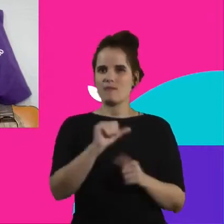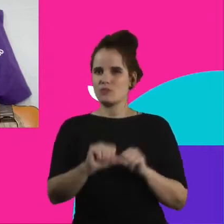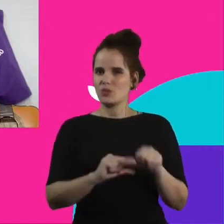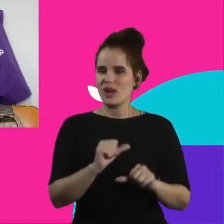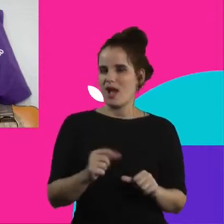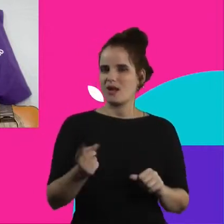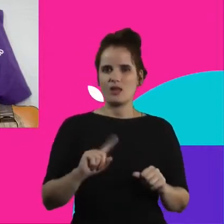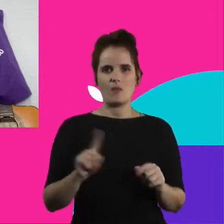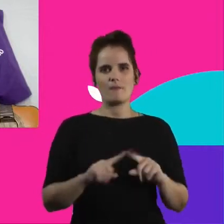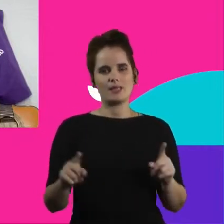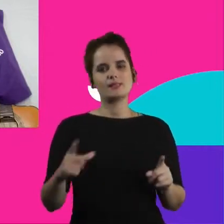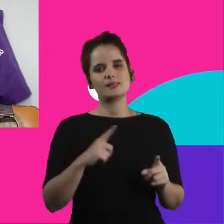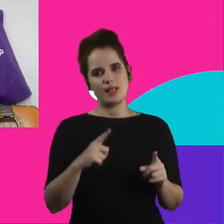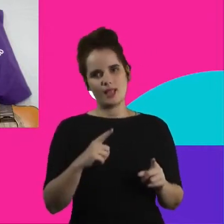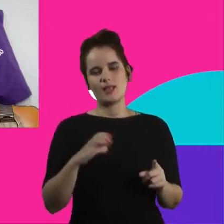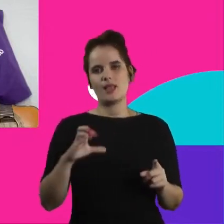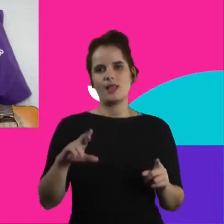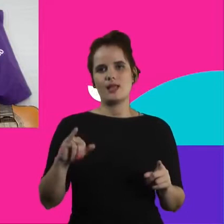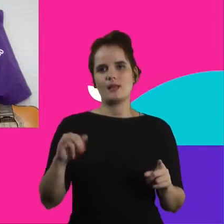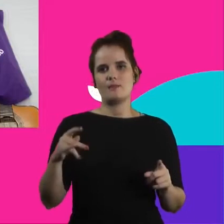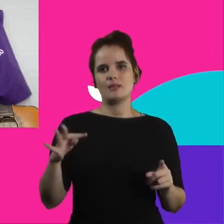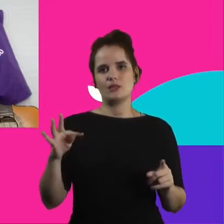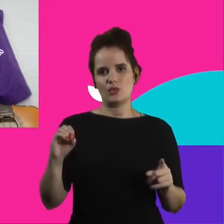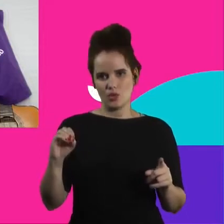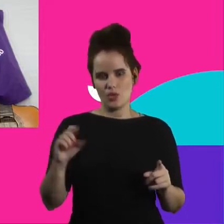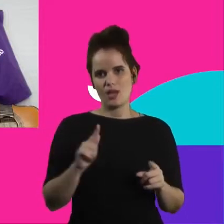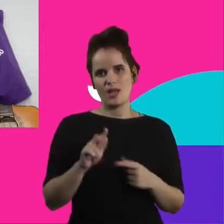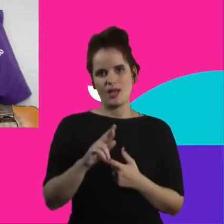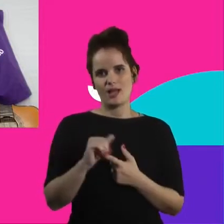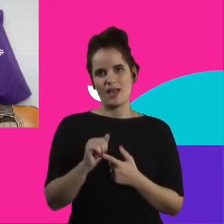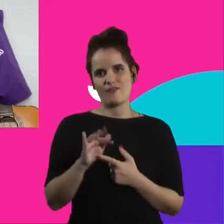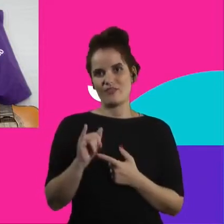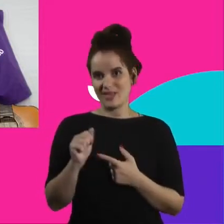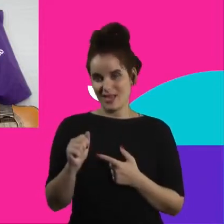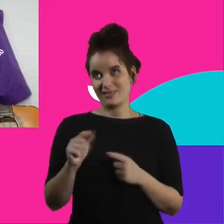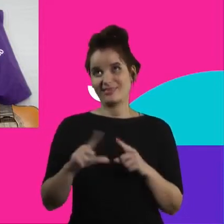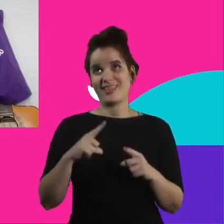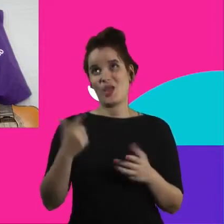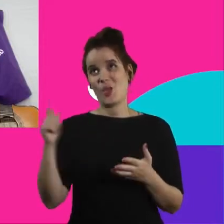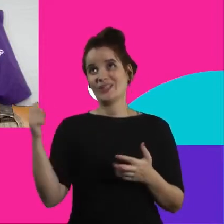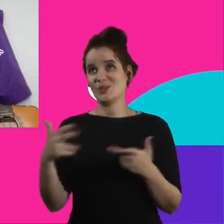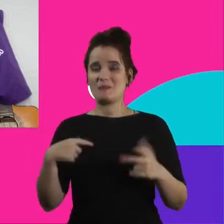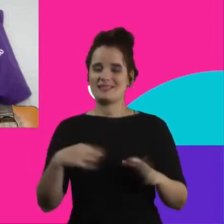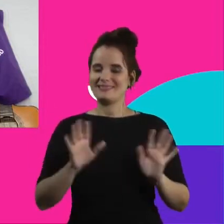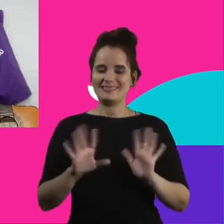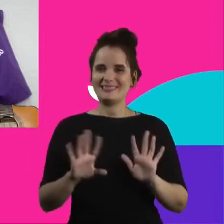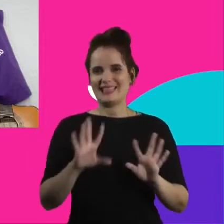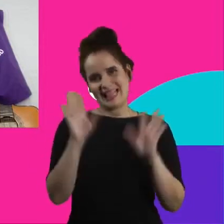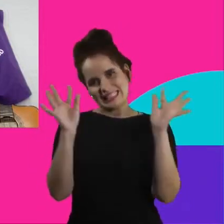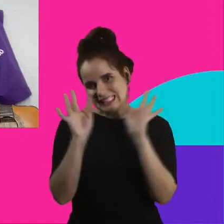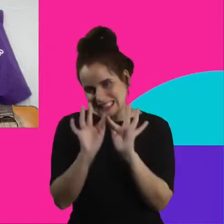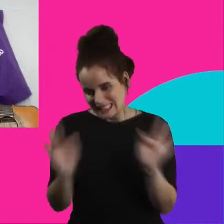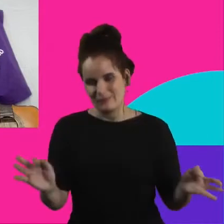porque realmente existe essa criptografia. E aí tem outras coisas, mas não vem ao caso, né? Para a gente simplificar